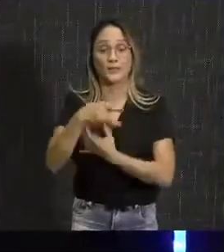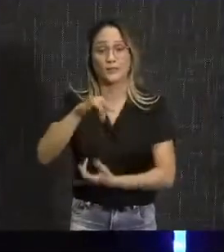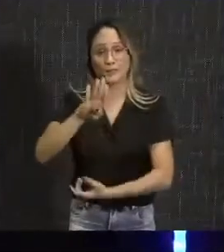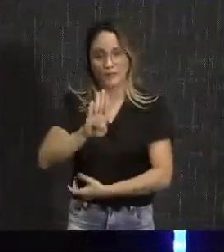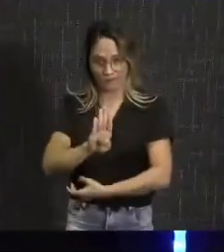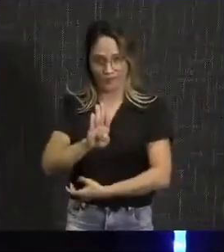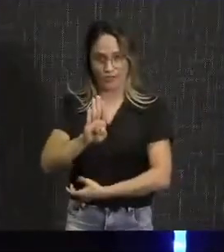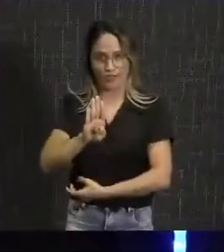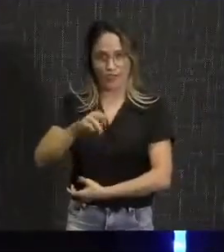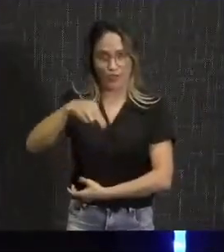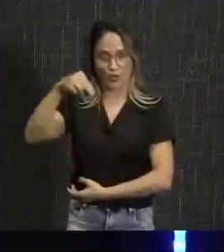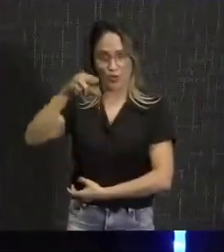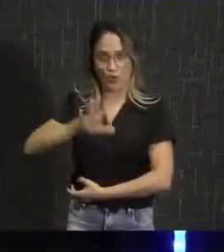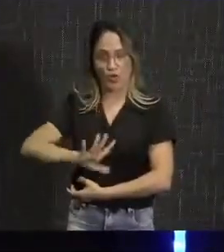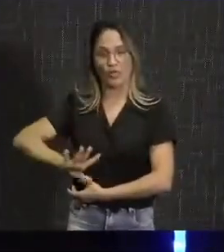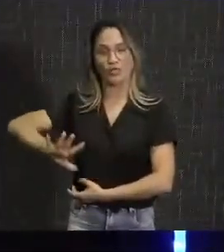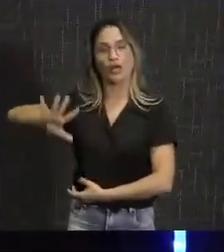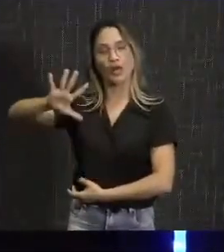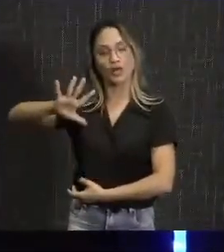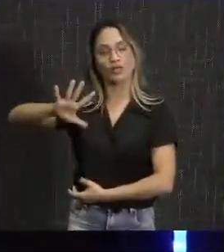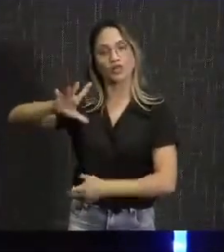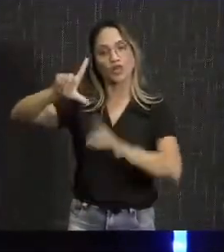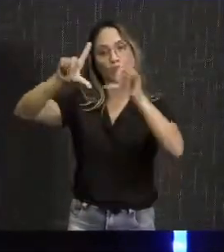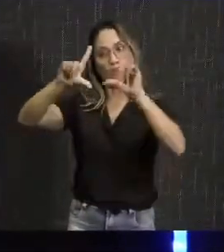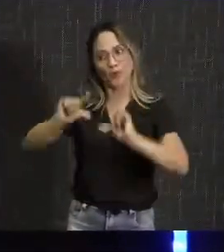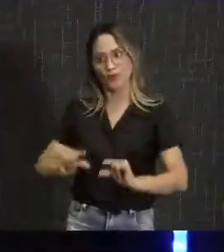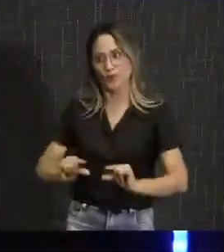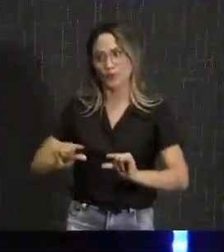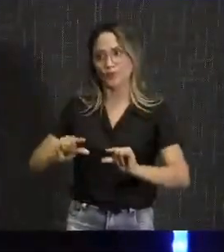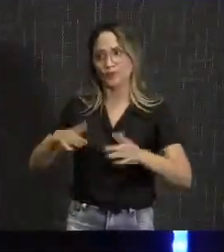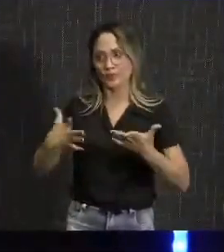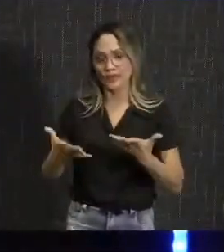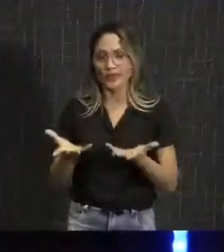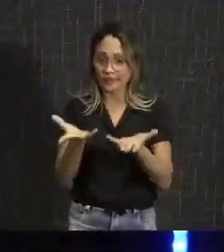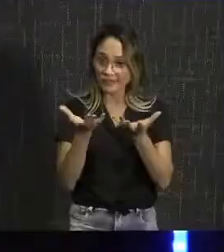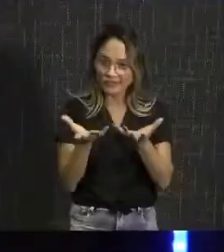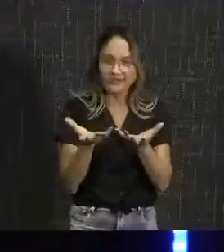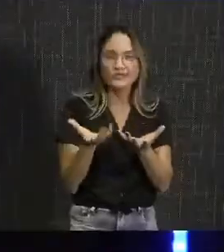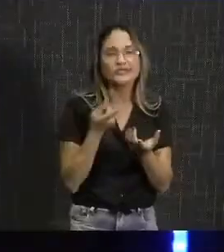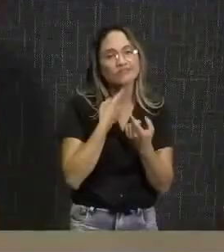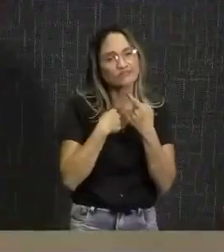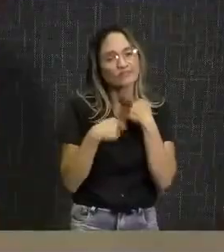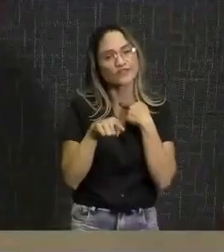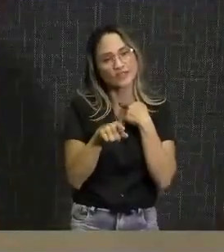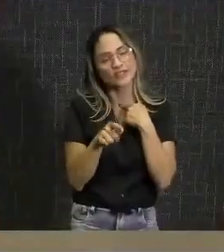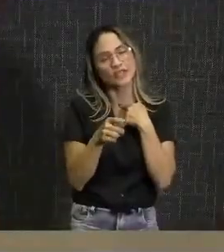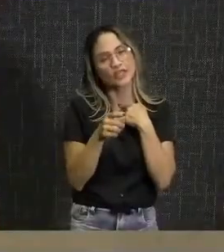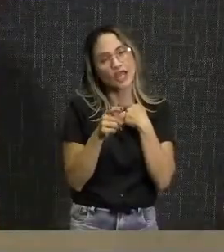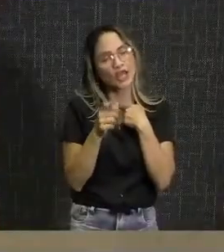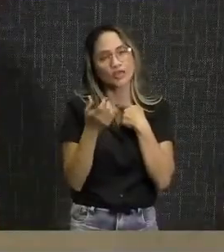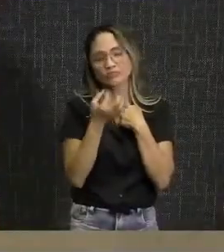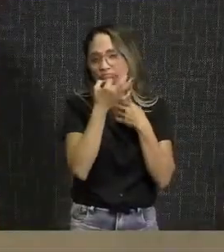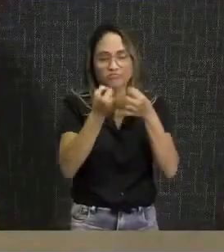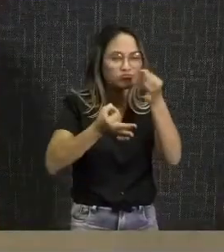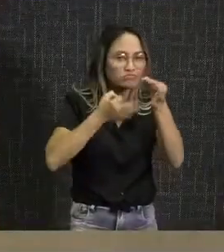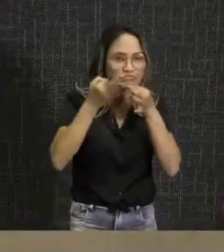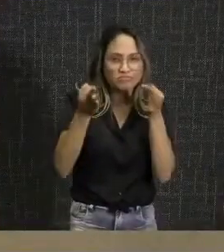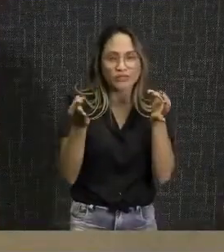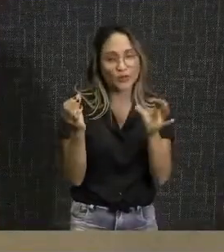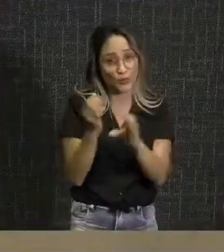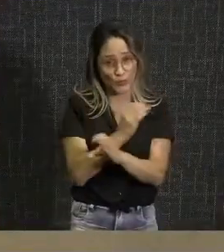no Nordeste realmente ela possa ser minimizada. Então, eu queria que você pudesse comentar um pouco aqui para a gente fazer esse